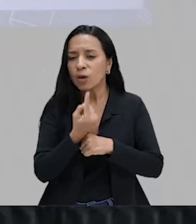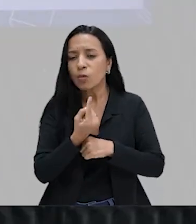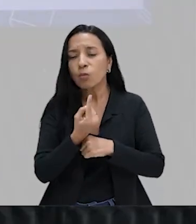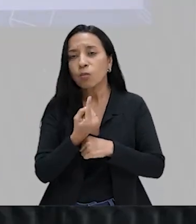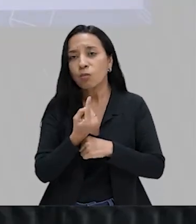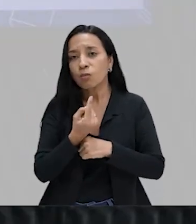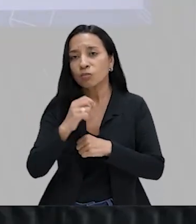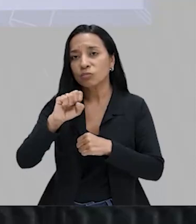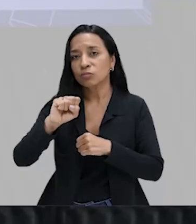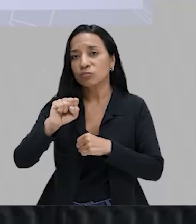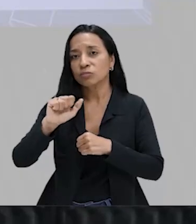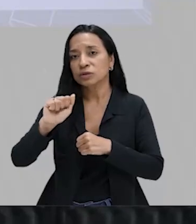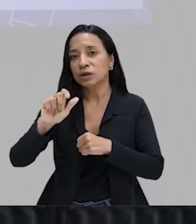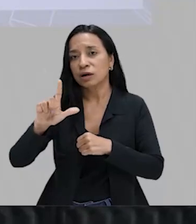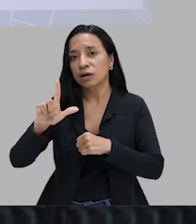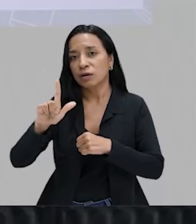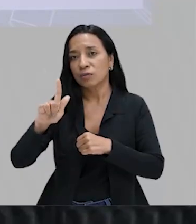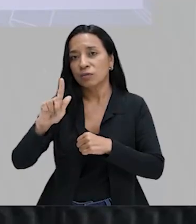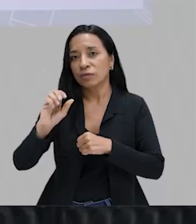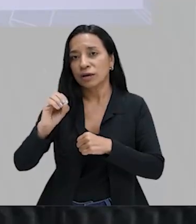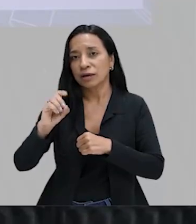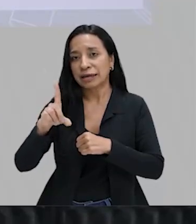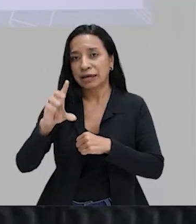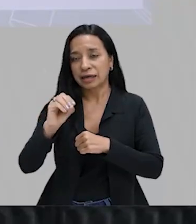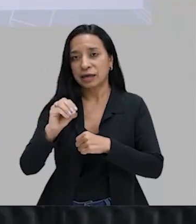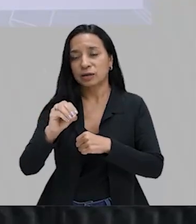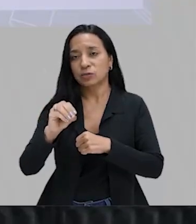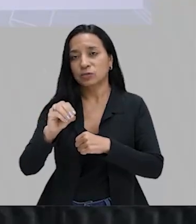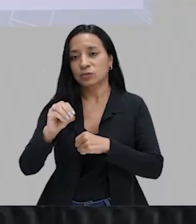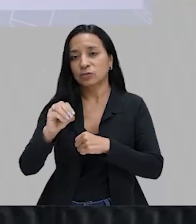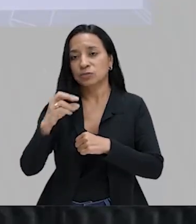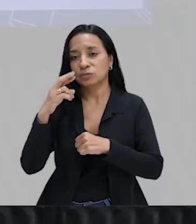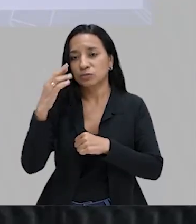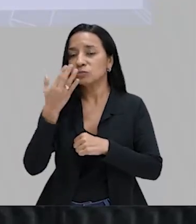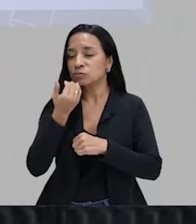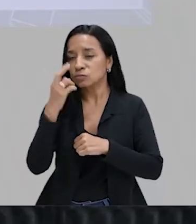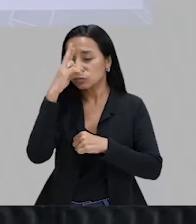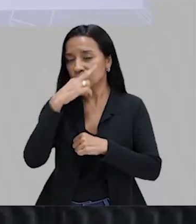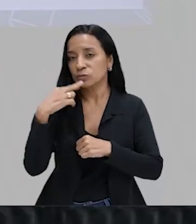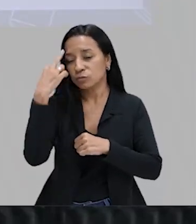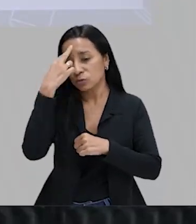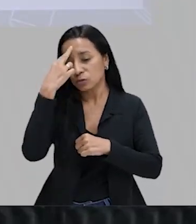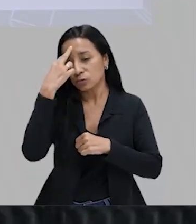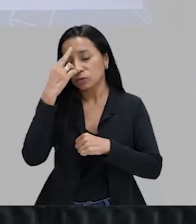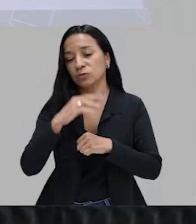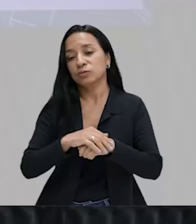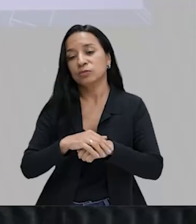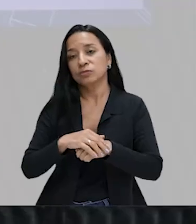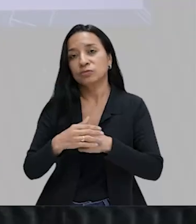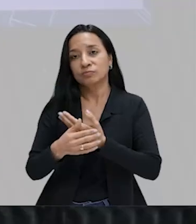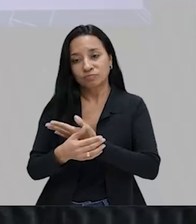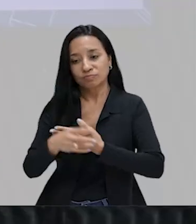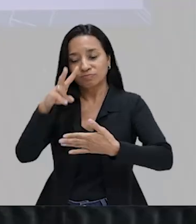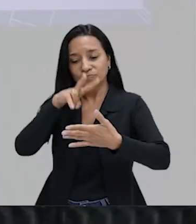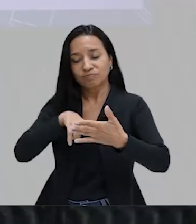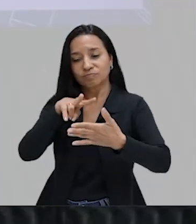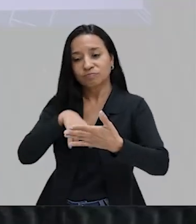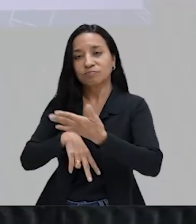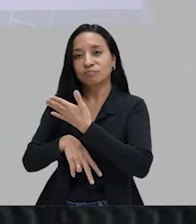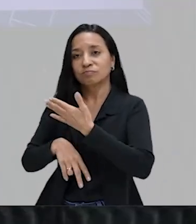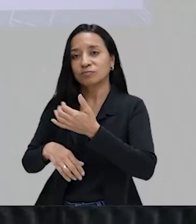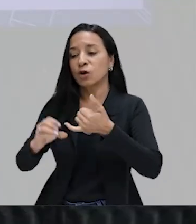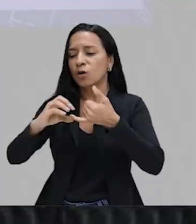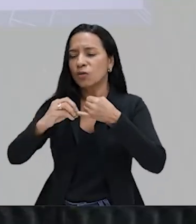salgado aí nesse caso, substantivo, né? É um nome. O feijão ficou muito salgado. Aí, no caso,